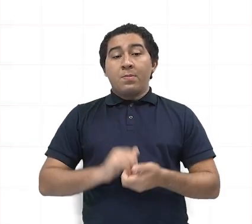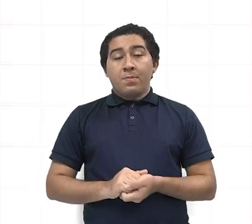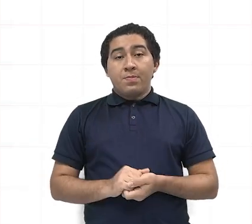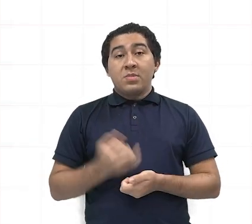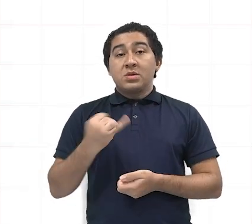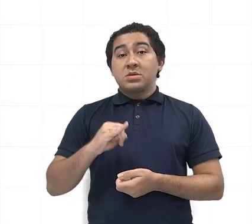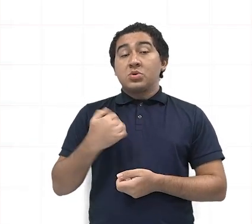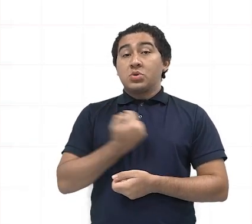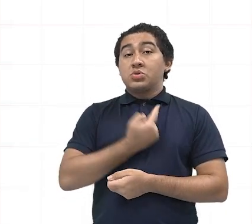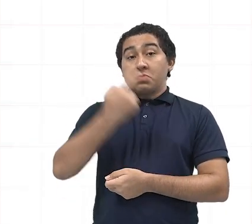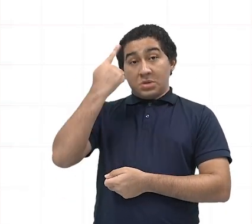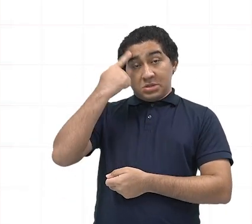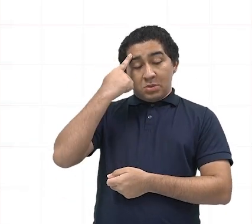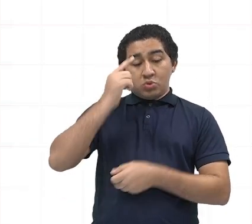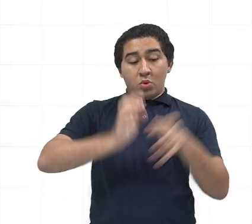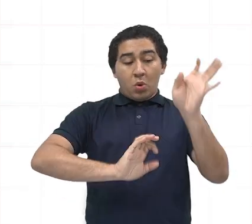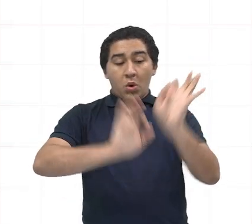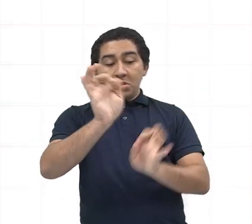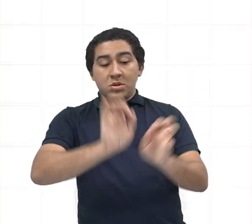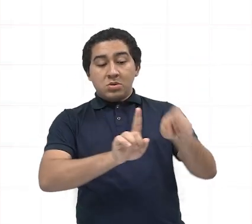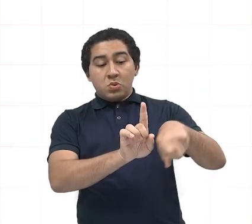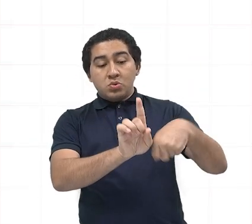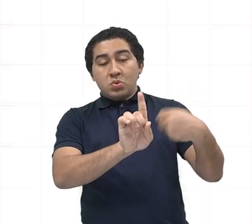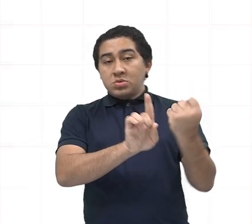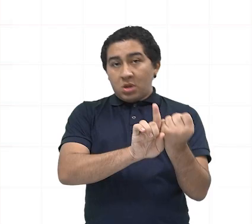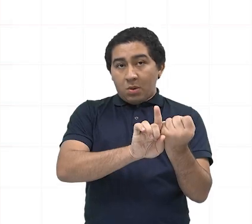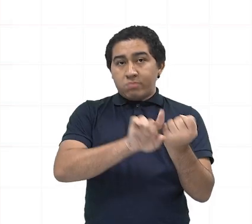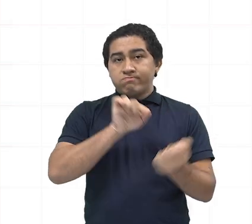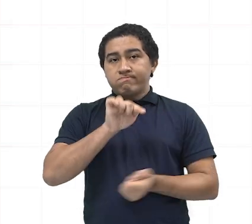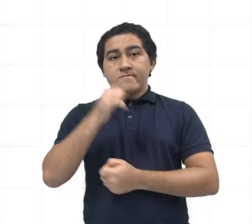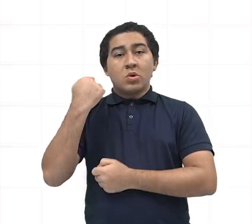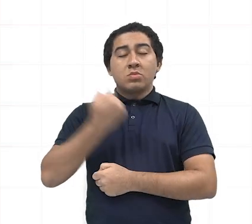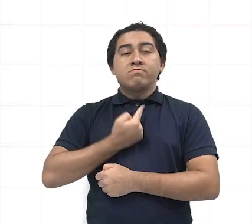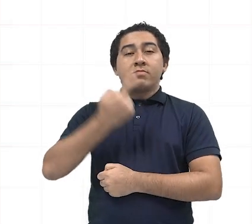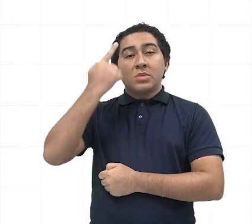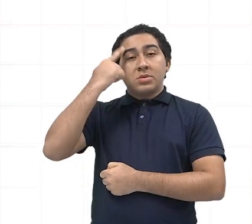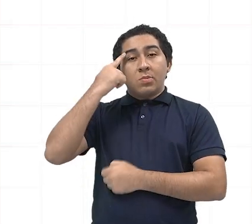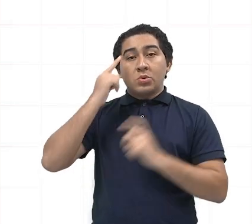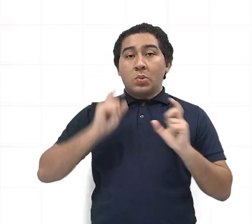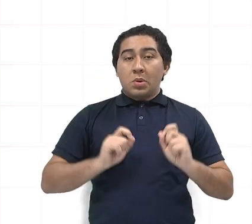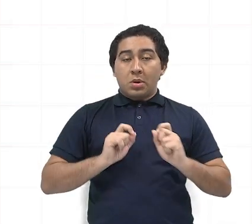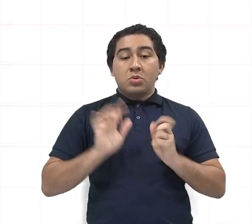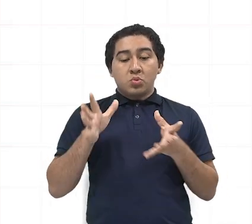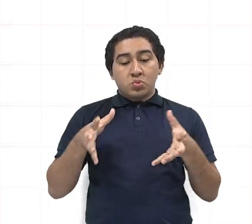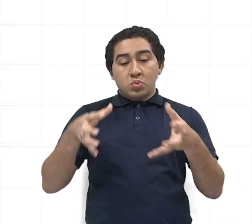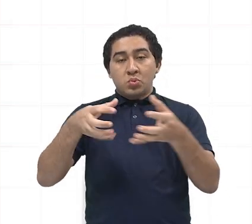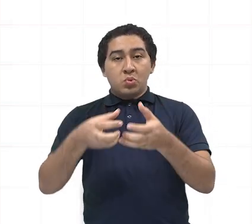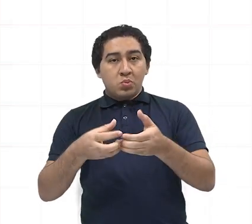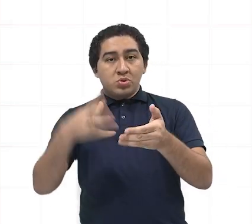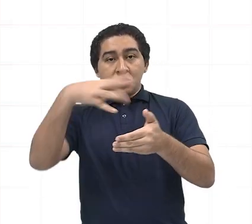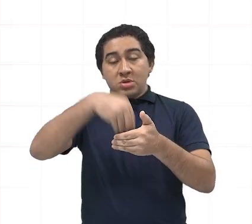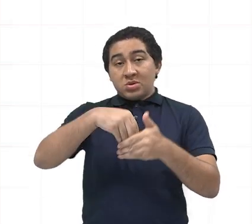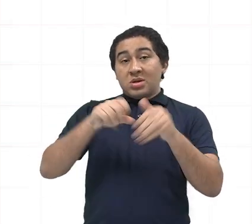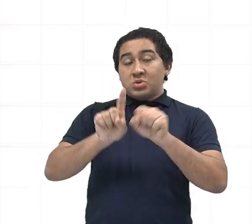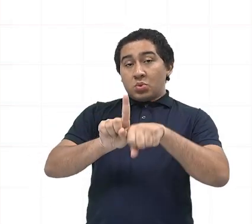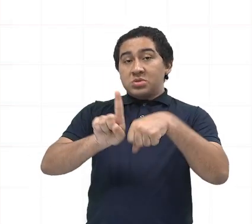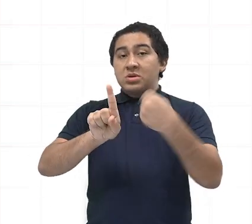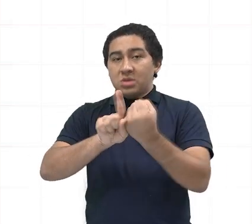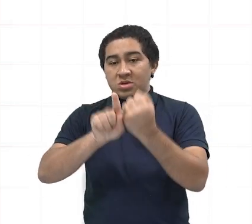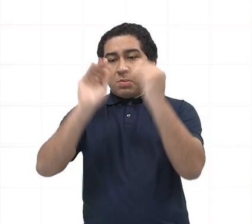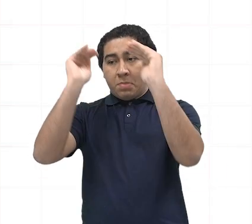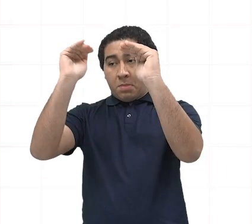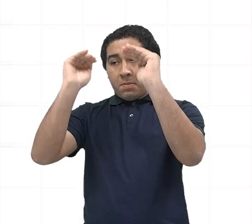nós falamos em organização social, normalmente nós pensamos aqui nas classes que compõem uma sociedade, né? Sim,